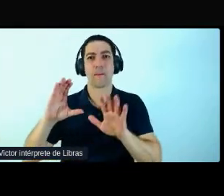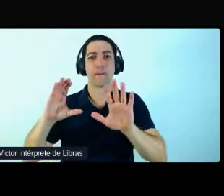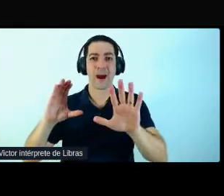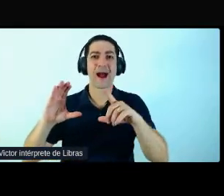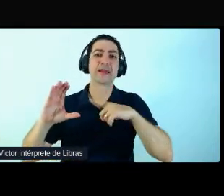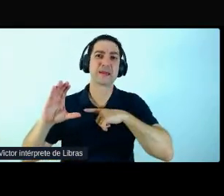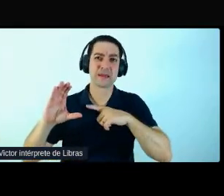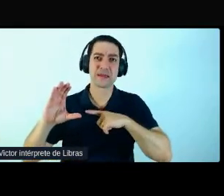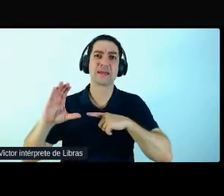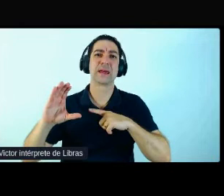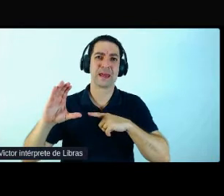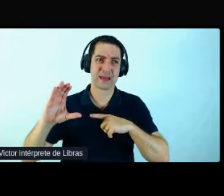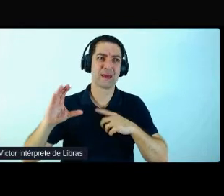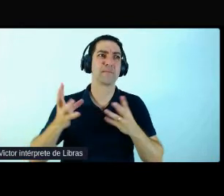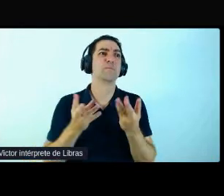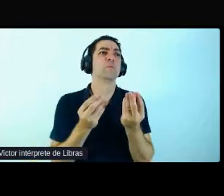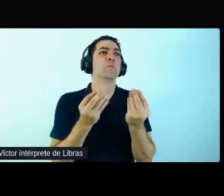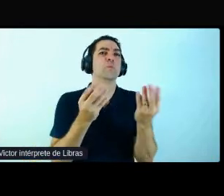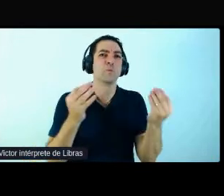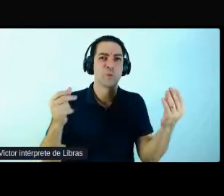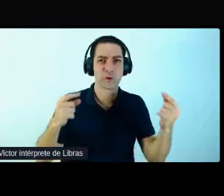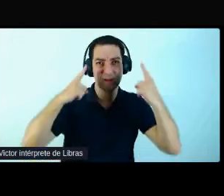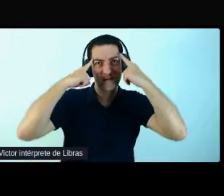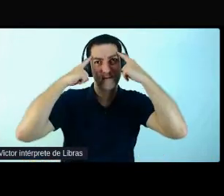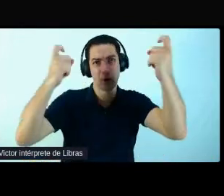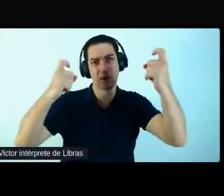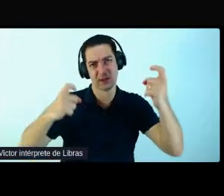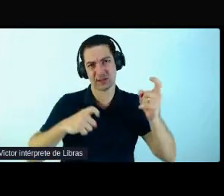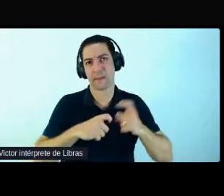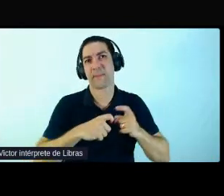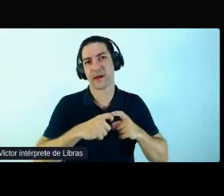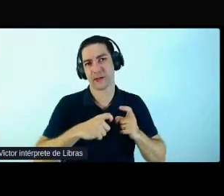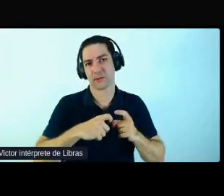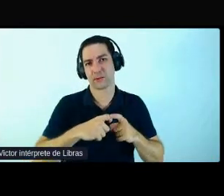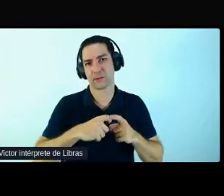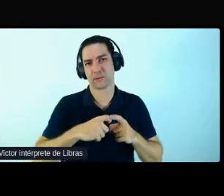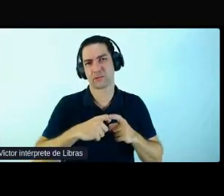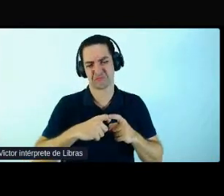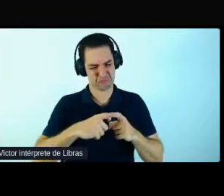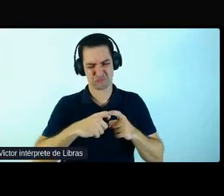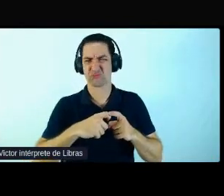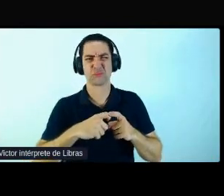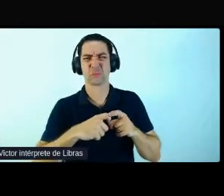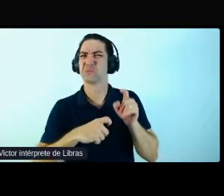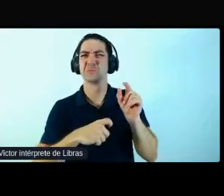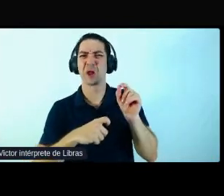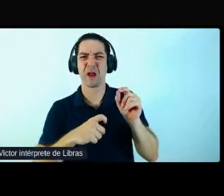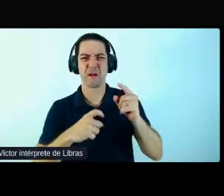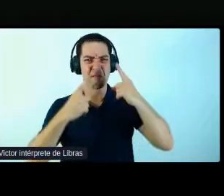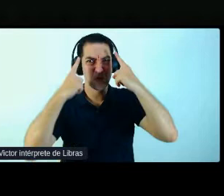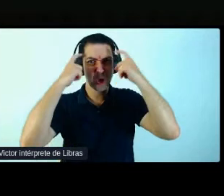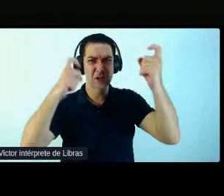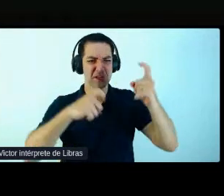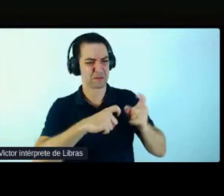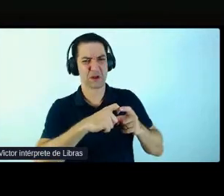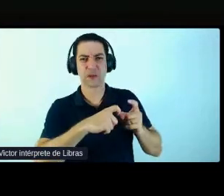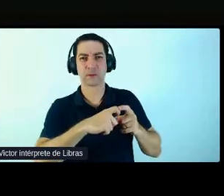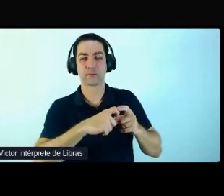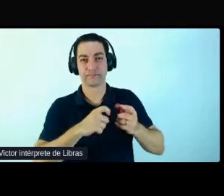Violência médica, eu digo no sentido de o bebê ele acabou de nascer, né? Foi ali